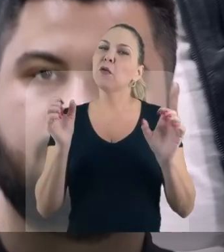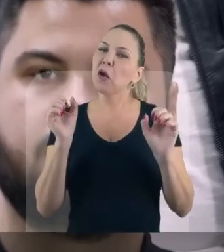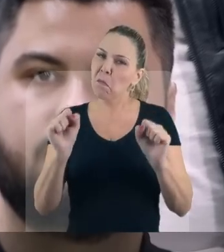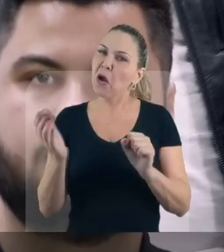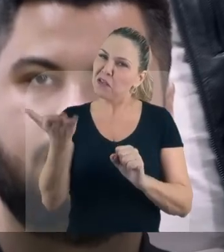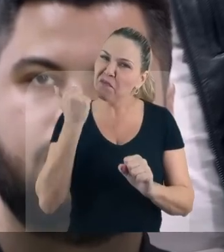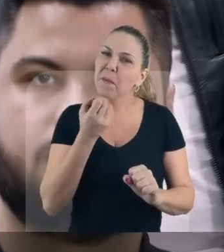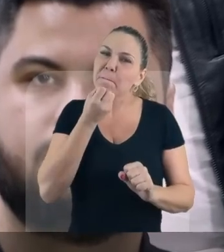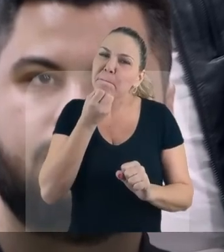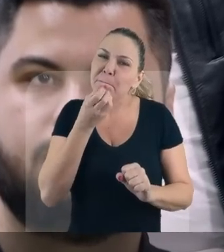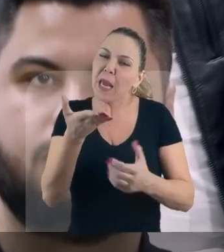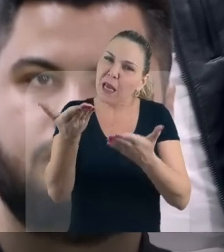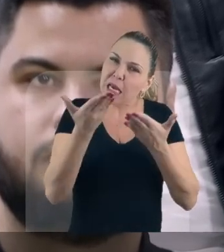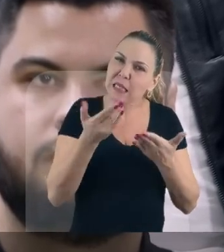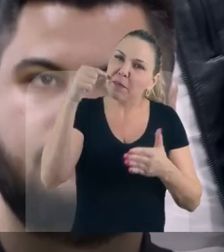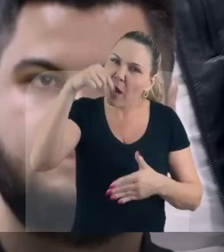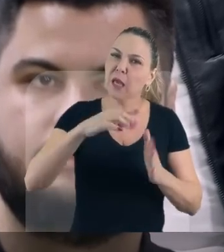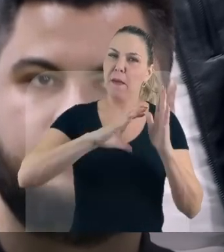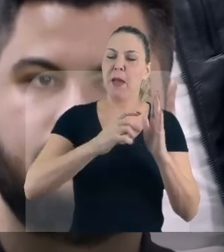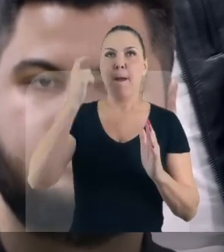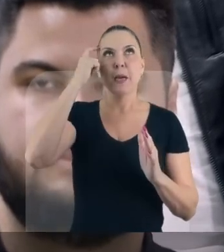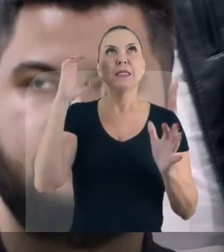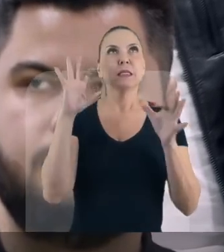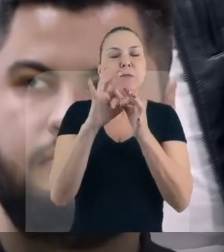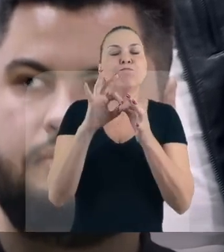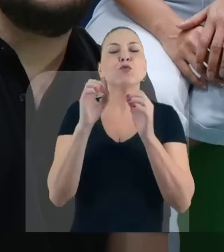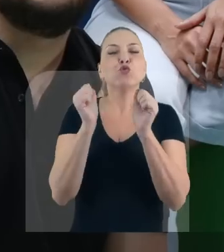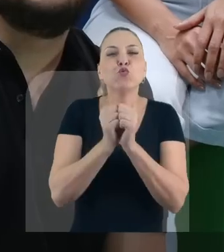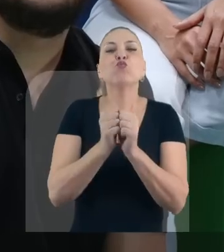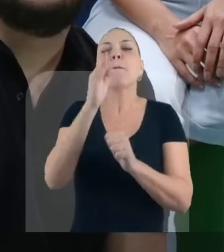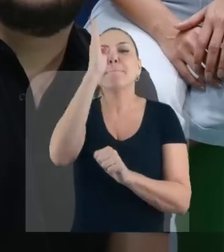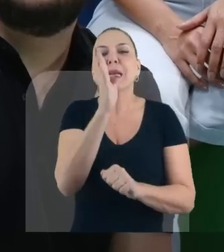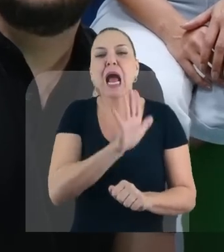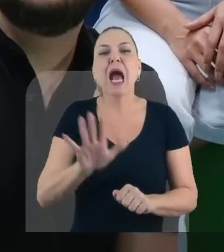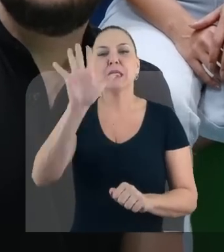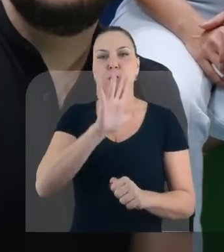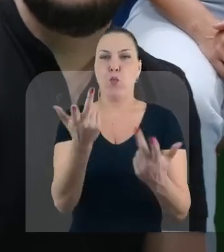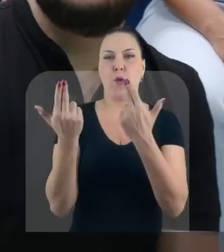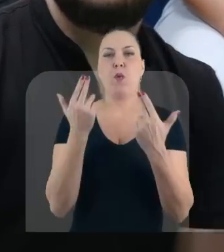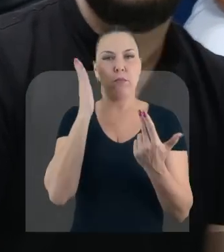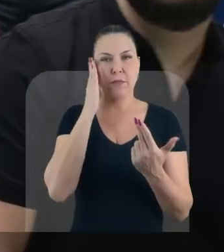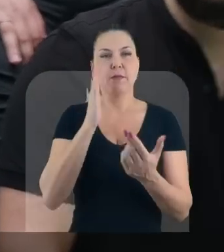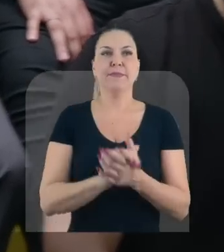gente e vai ser tão bem recebido como está sendo o Holliday aqui, porque a gente quer pensar junto o Brasil. Luan, fala um pouquinho aí do Rio de Janeiro pra